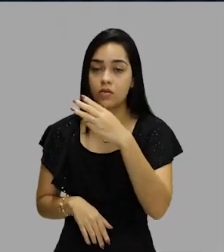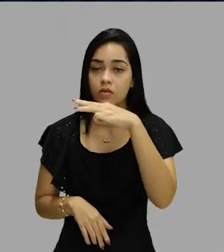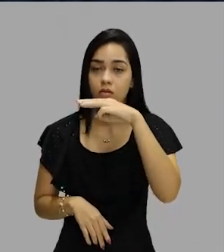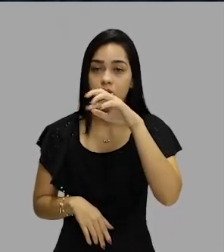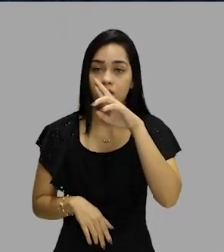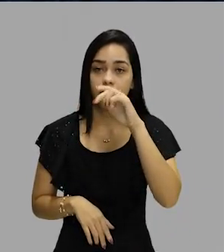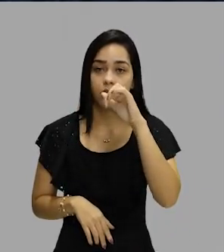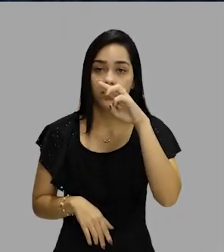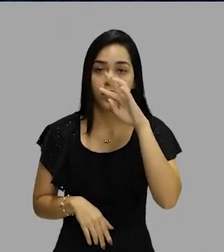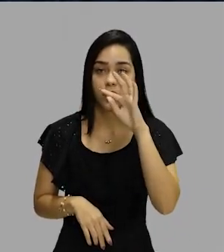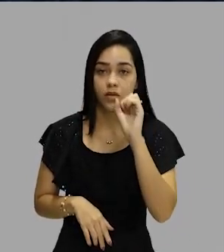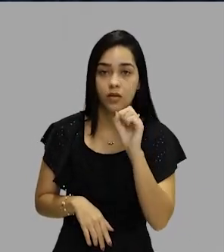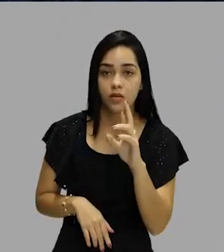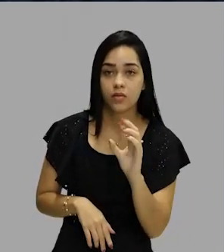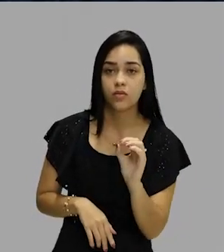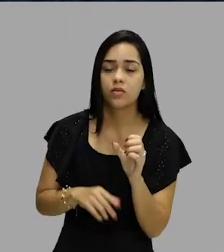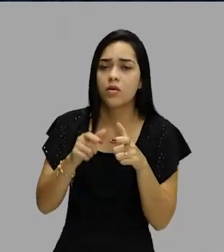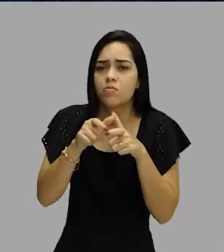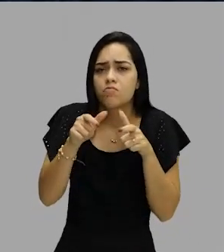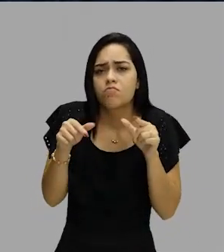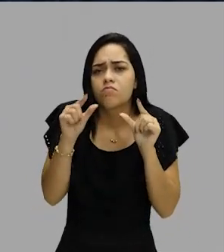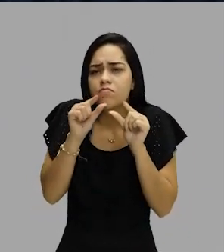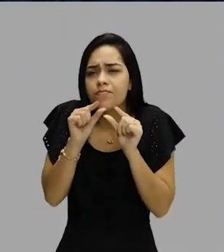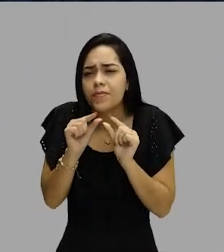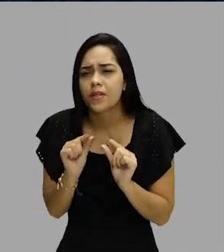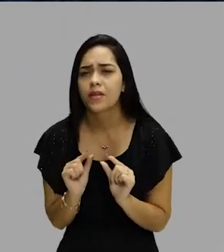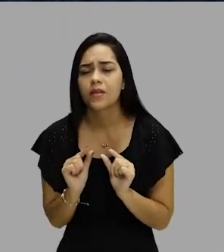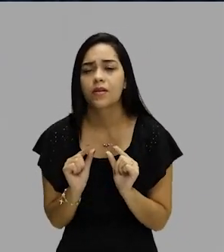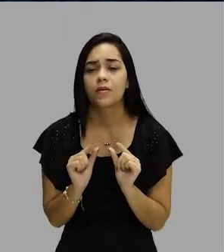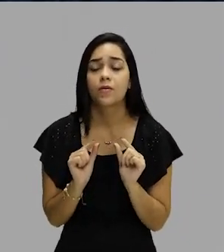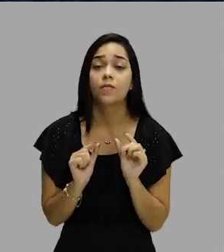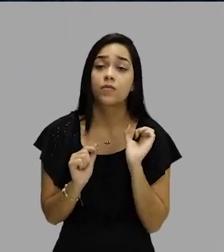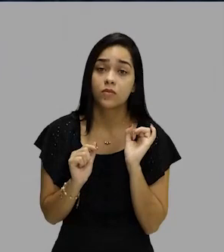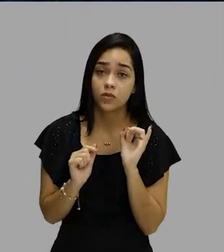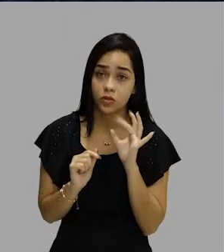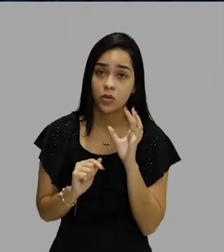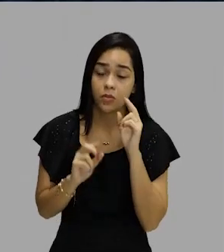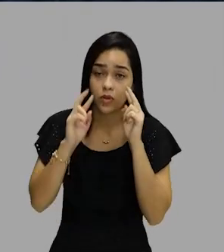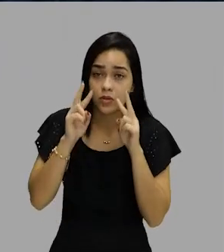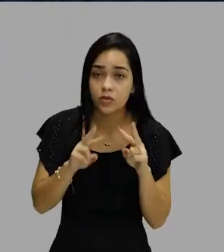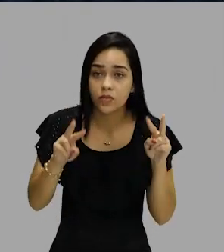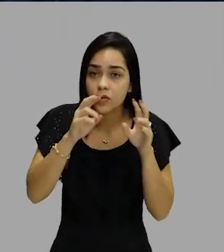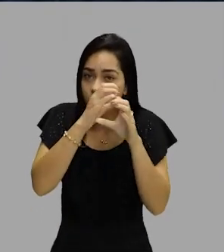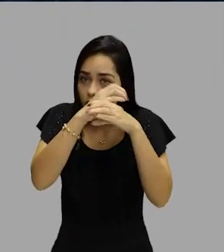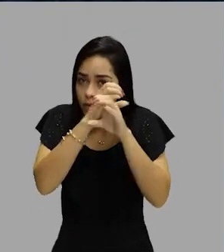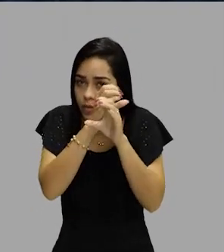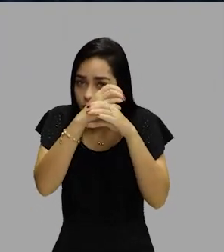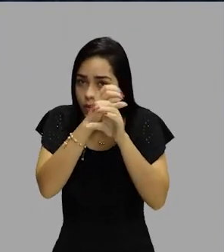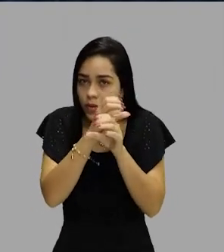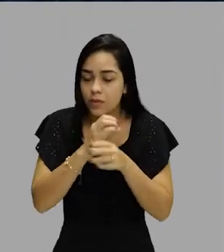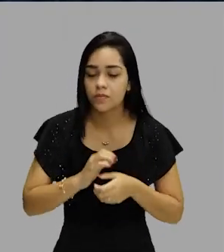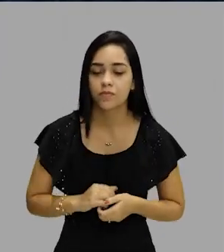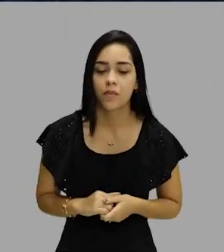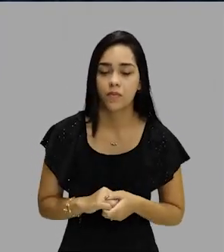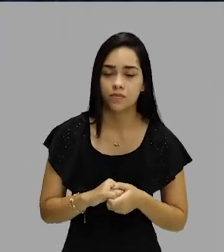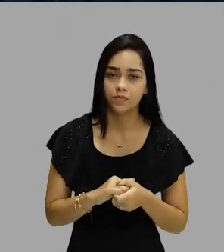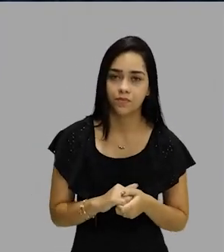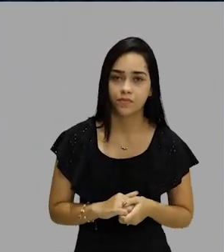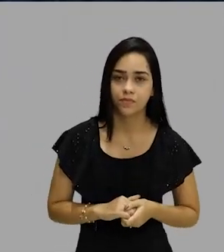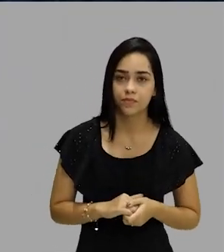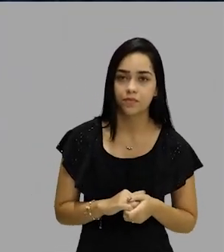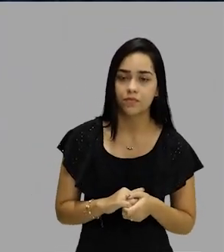0,004 milímetros. Ou seja, são fragmentos muito pequenos que só podem ser vistos só por meio do microscópio,